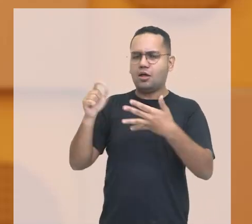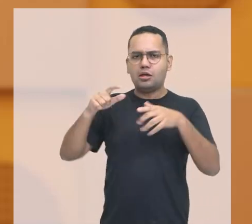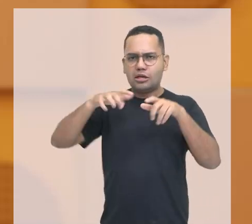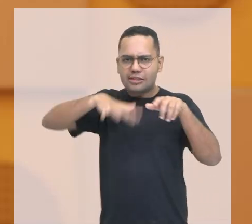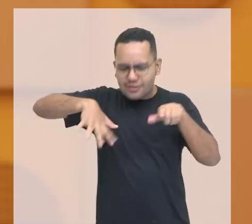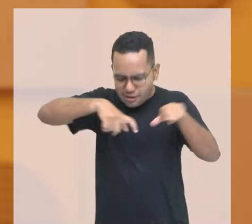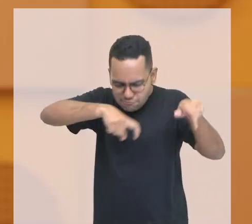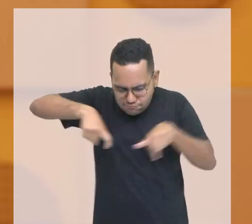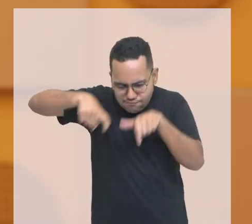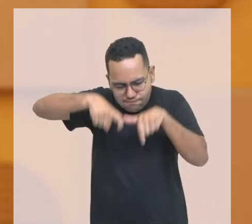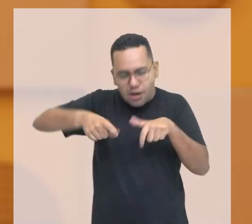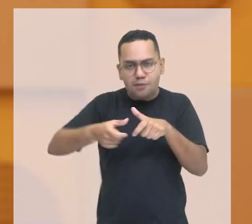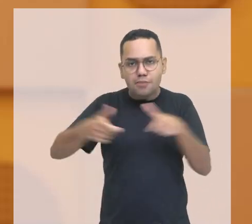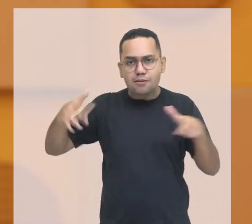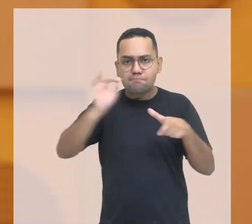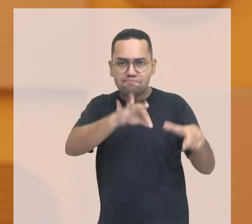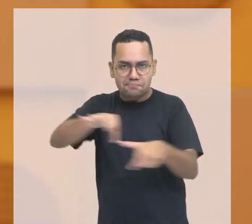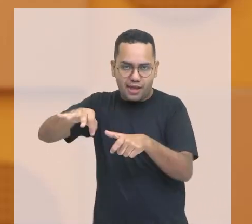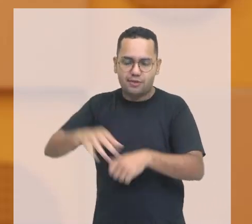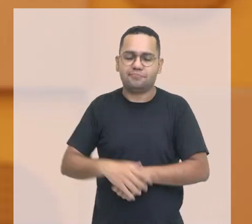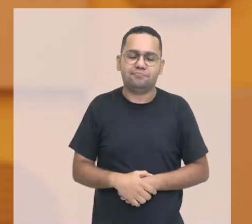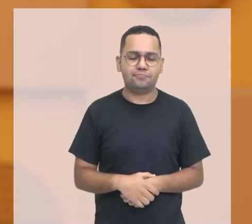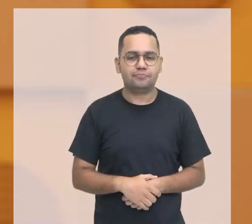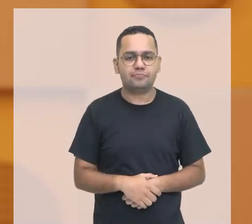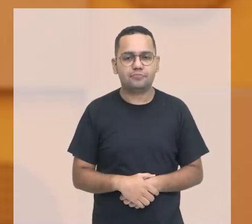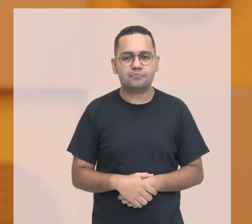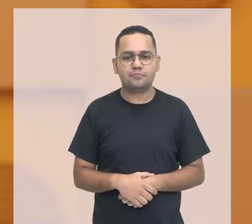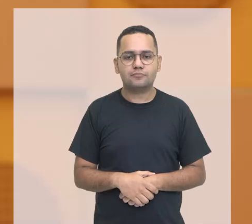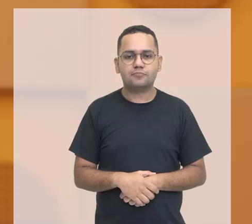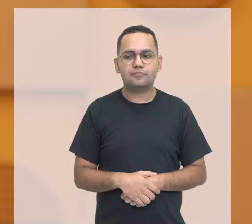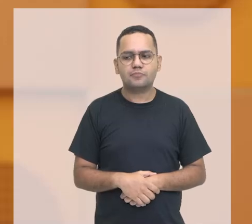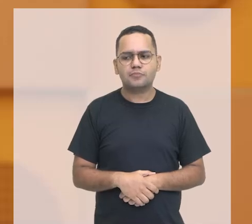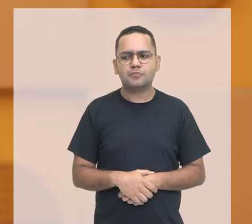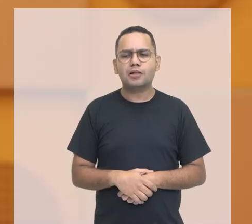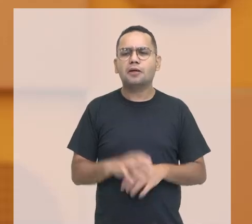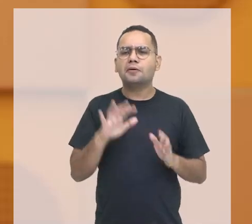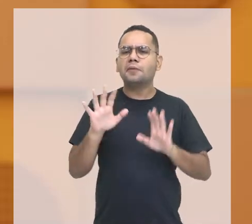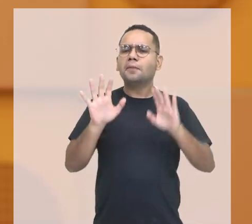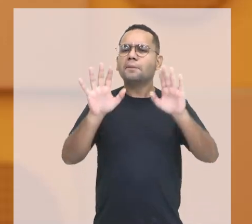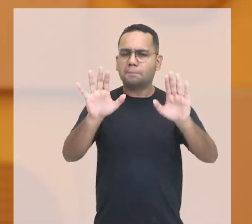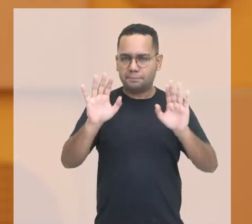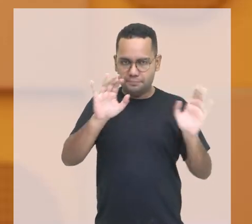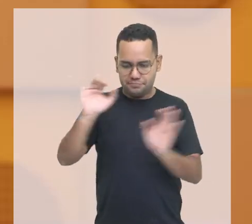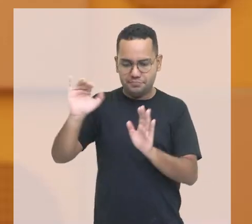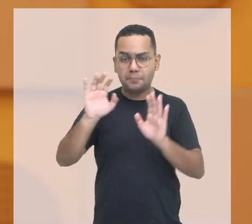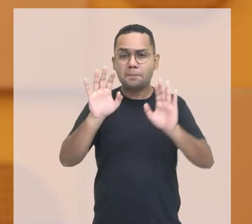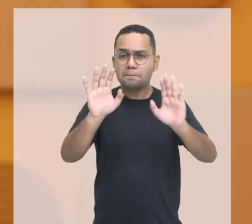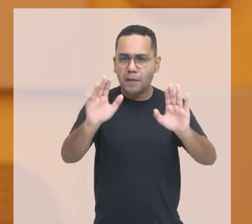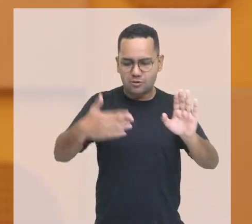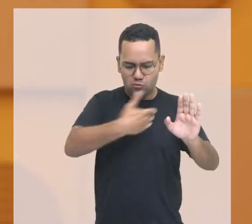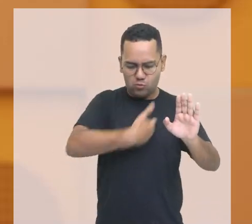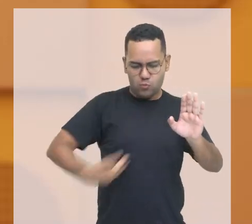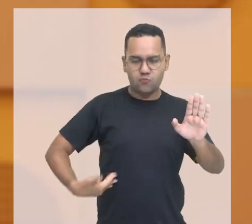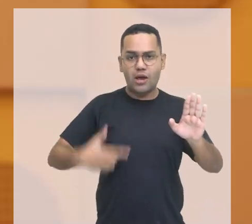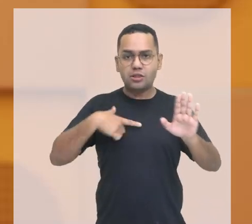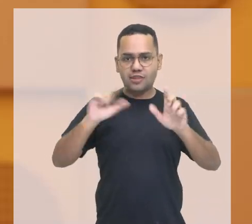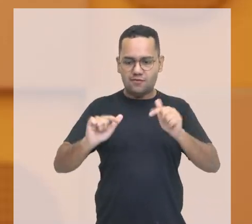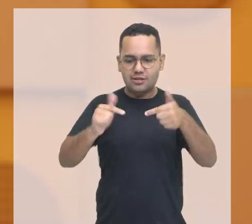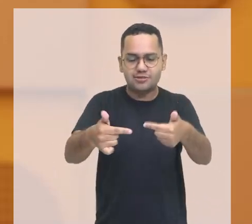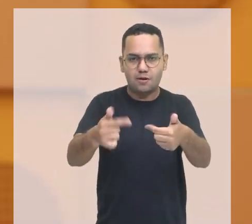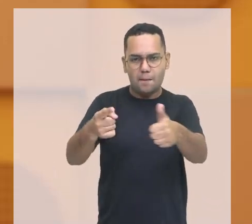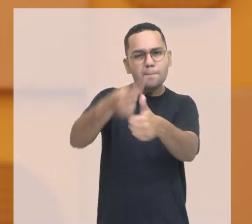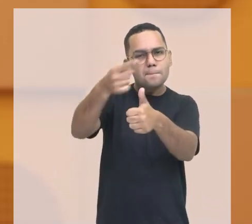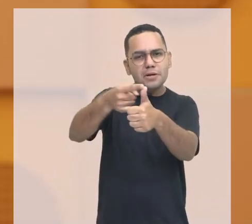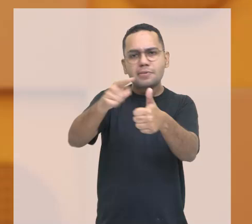gente? Uma das primeiras medidas que esse novo governo fez foi anistiar os chamados presos